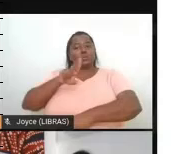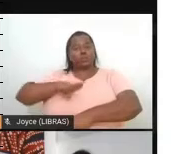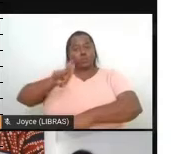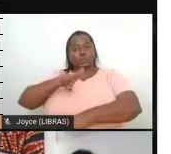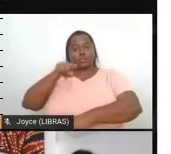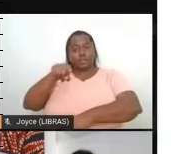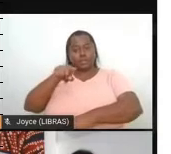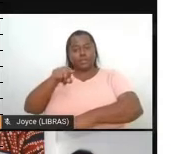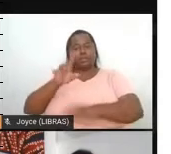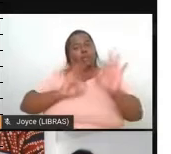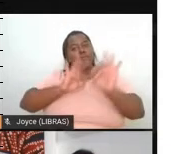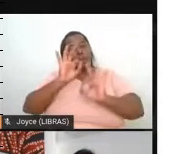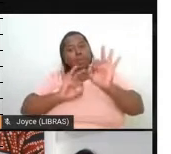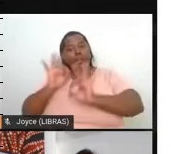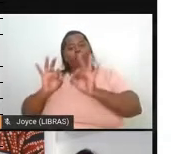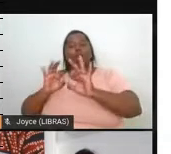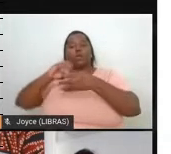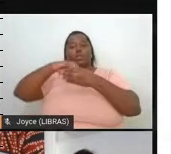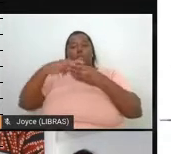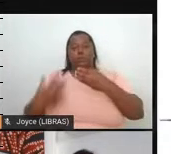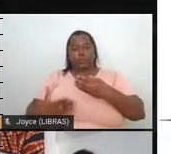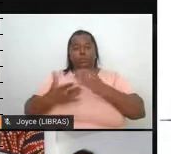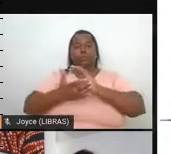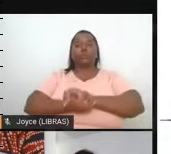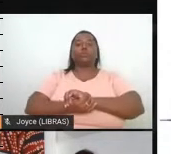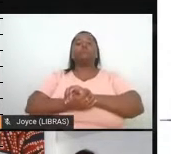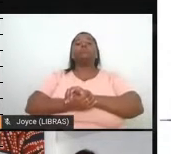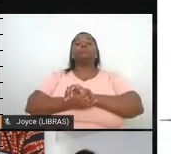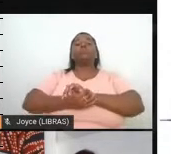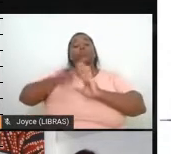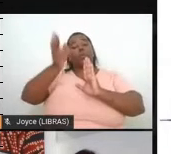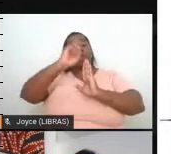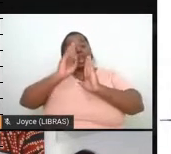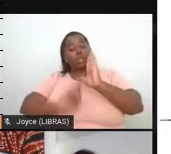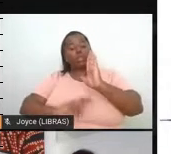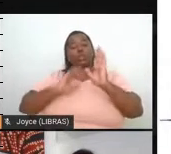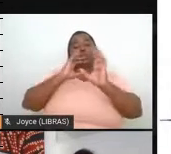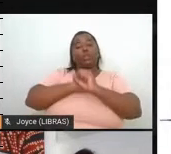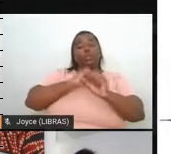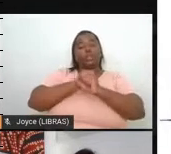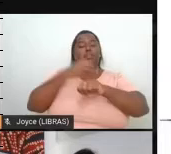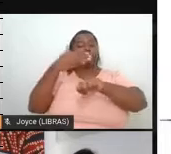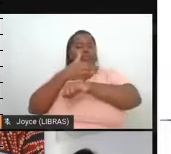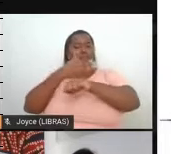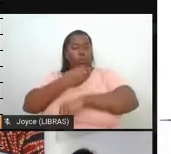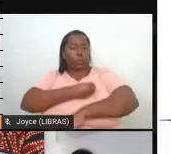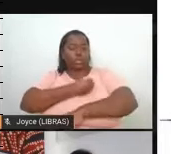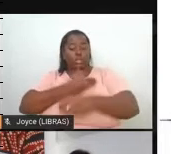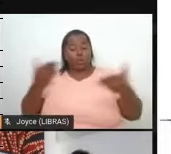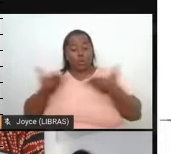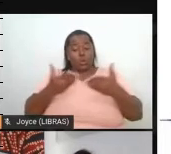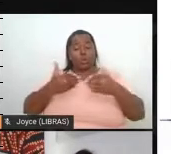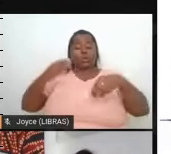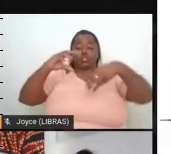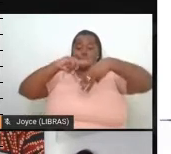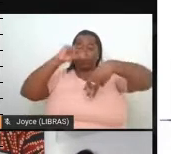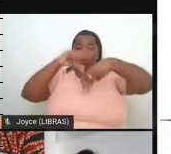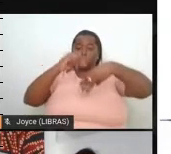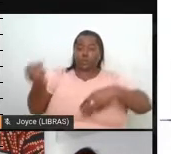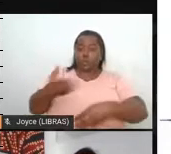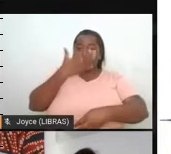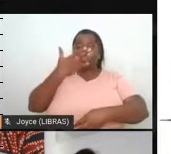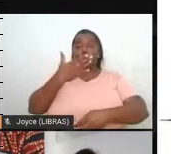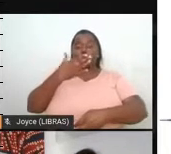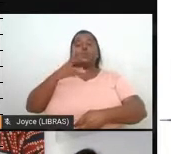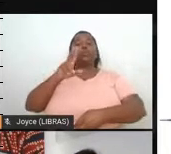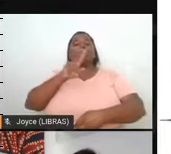Para preparar esse conteúdo. E o relatório de notas e frequências, que hoje no Moodle novo, na versão nova, está se